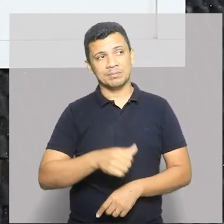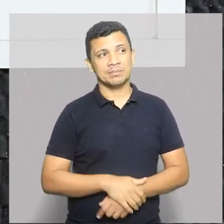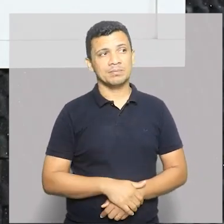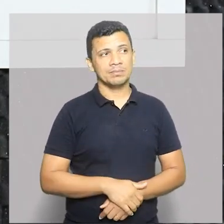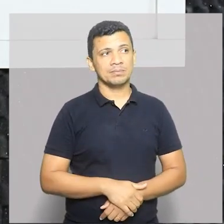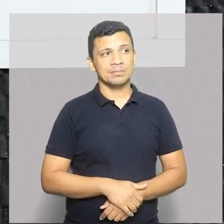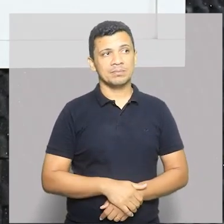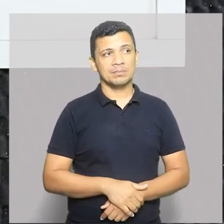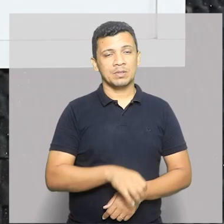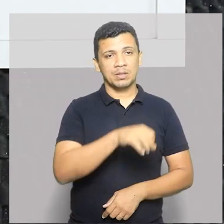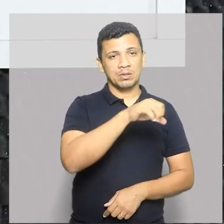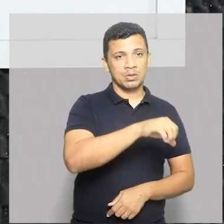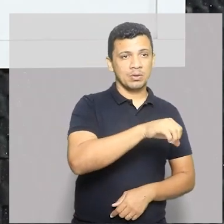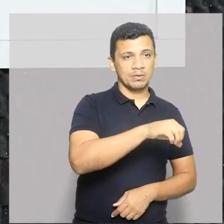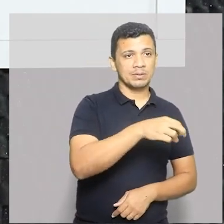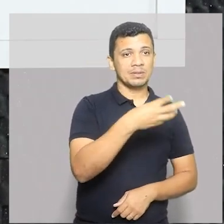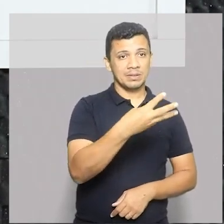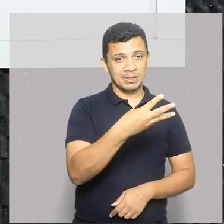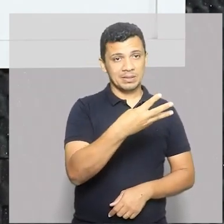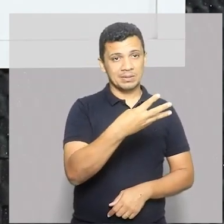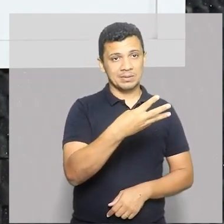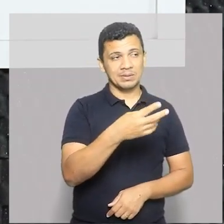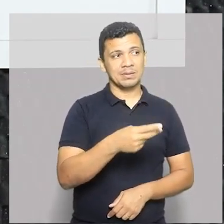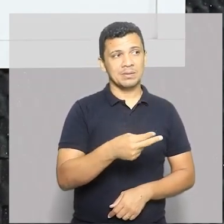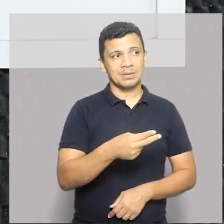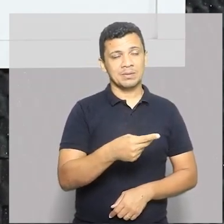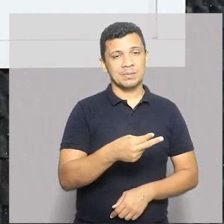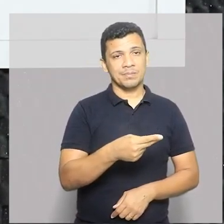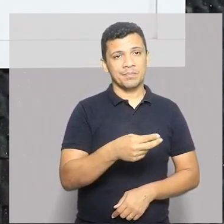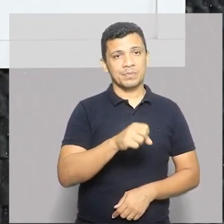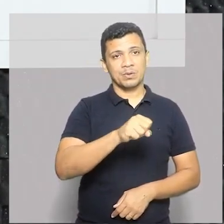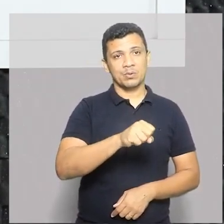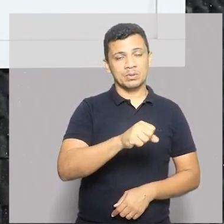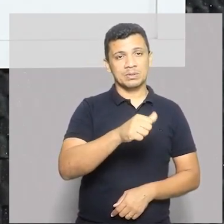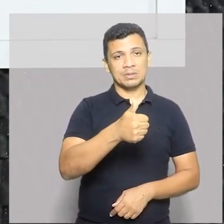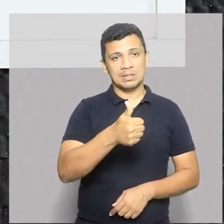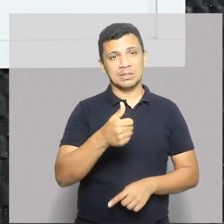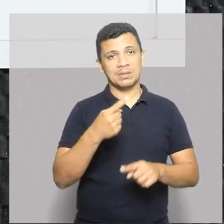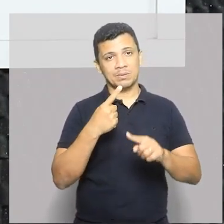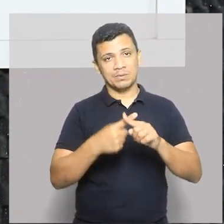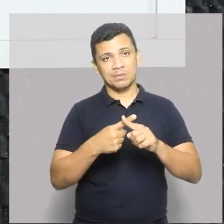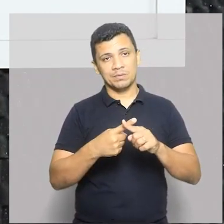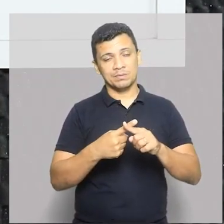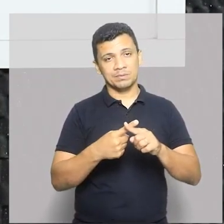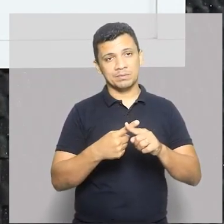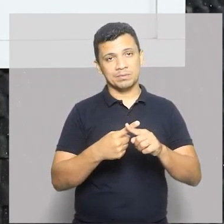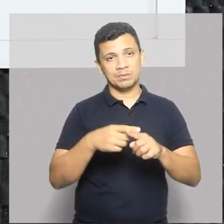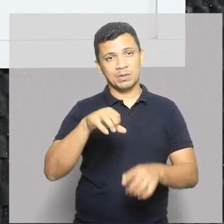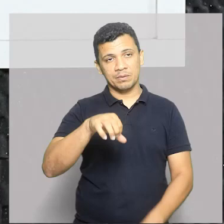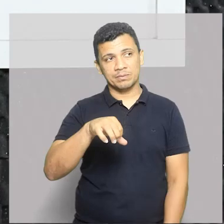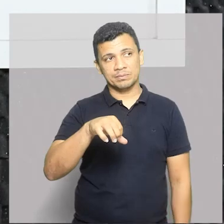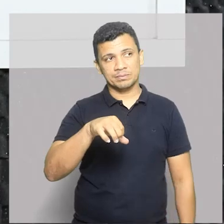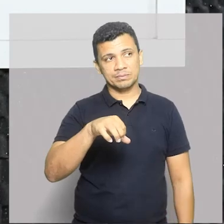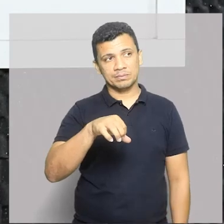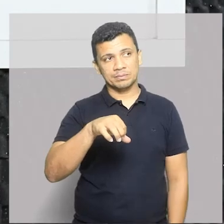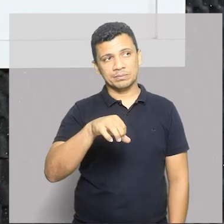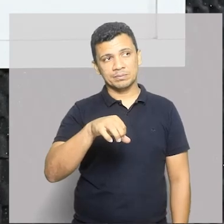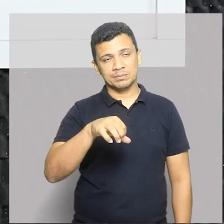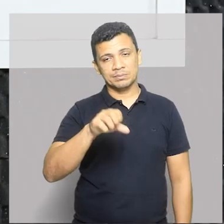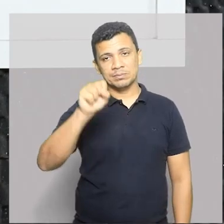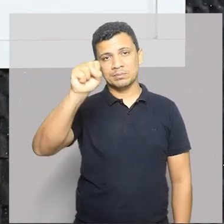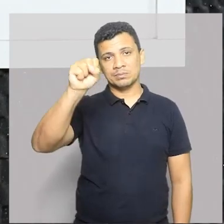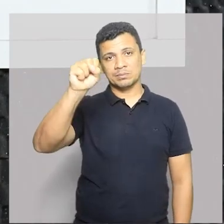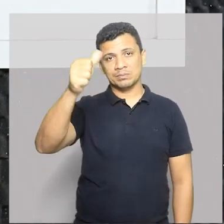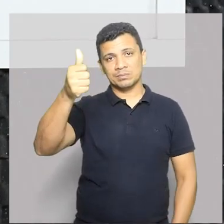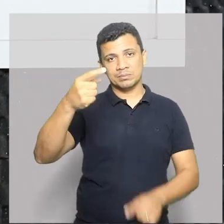vai. 9 elevado a 3, 9 elevado a 3 é 81 vezes 3. Bora fazer aqui do ladinho. 81 vezes 9. Dá quanto aqui, ó?